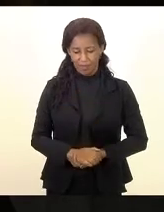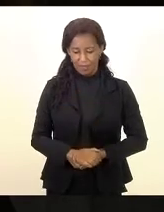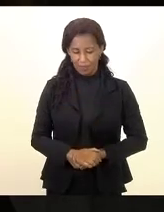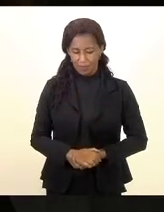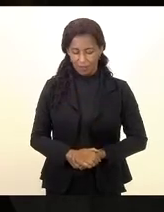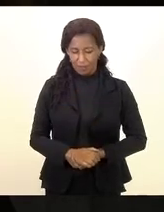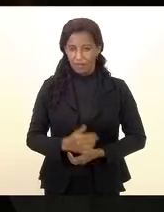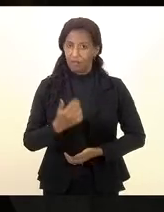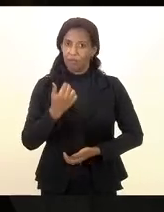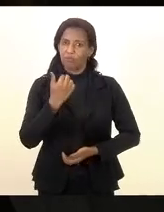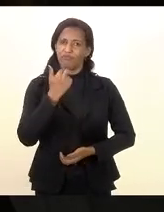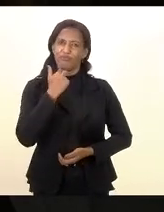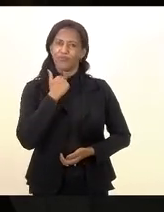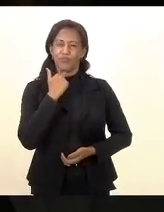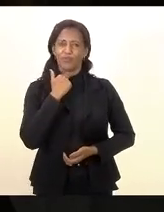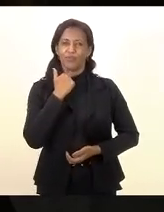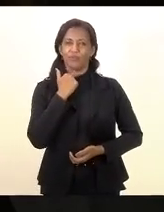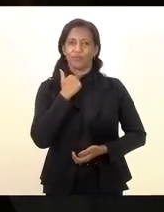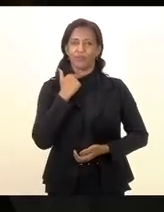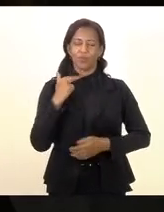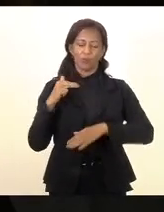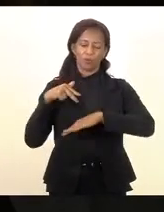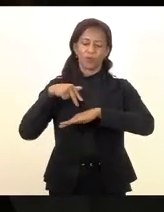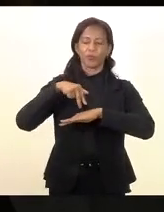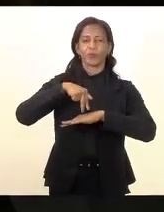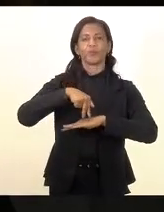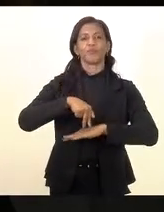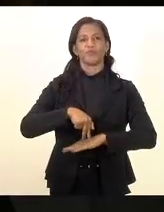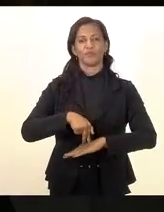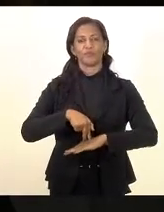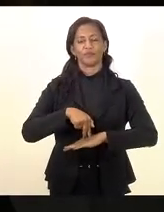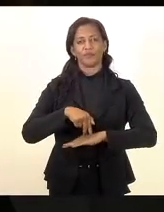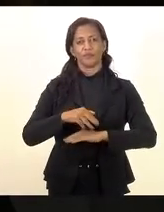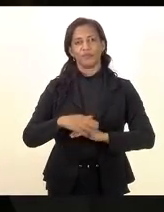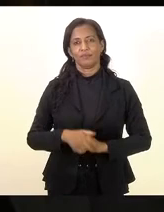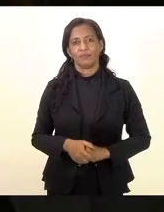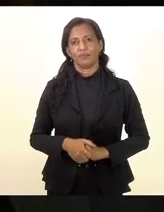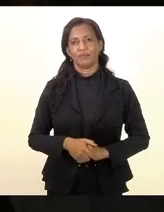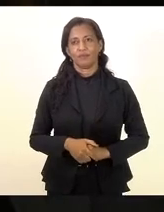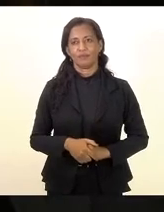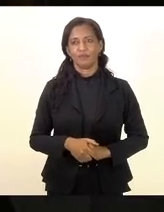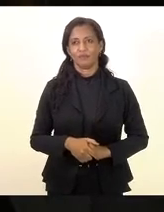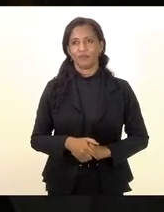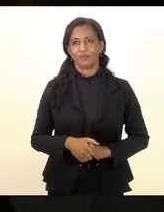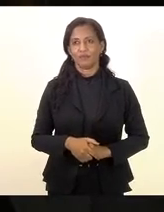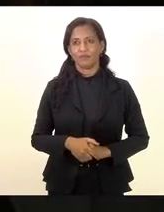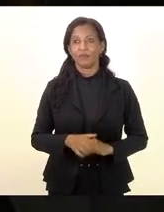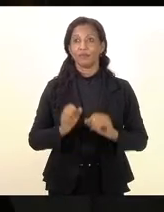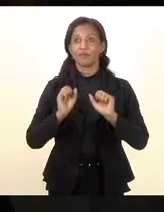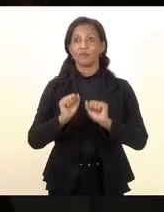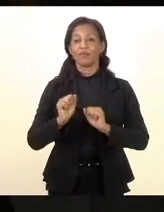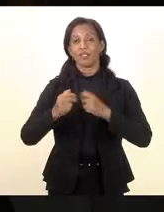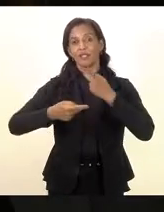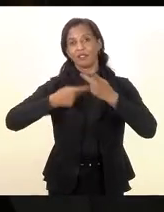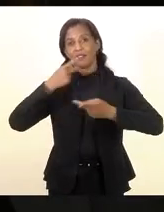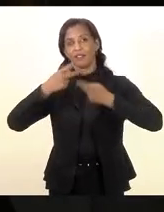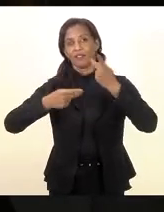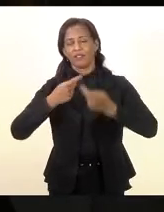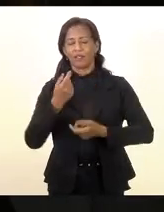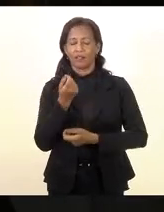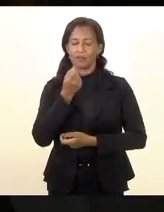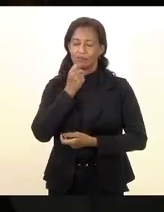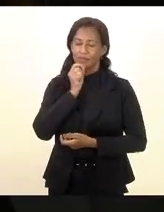deixar de subir a essa tribuna hoje para poder falar um pouco dessa